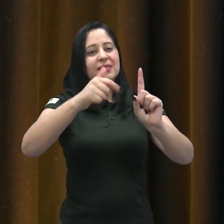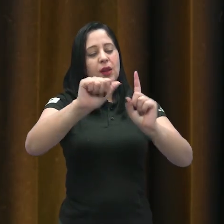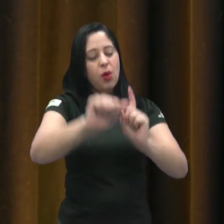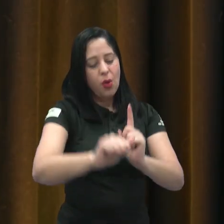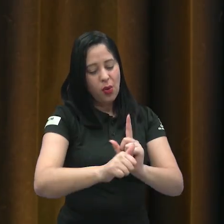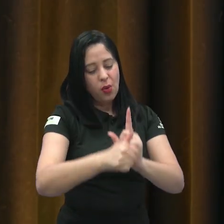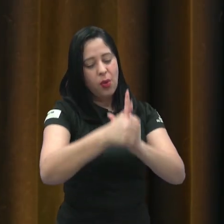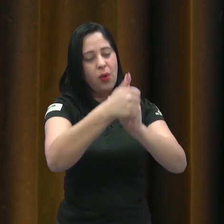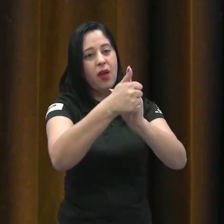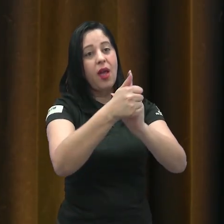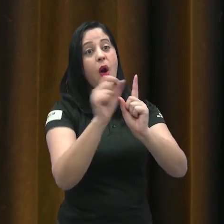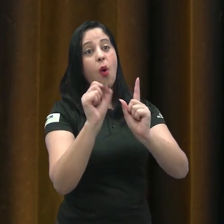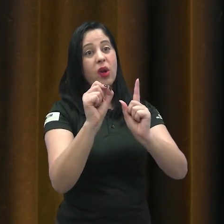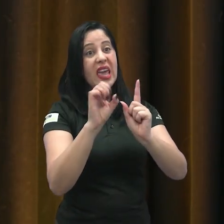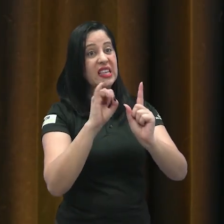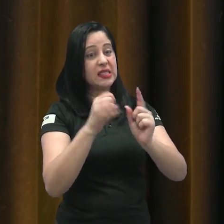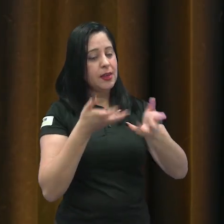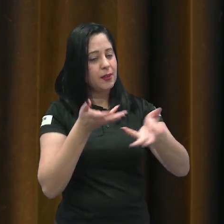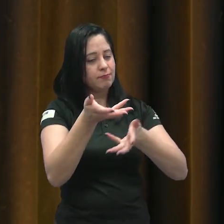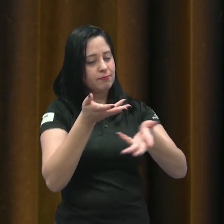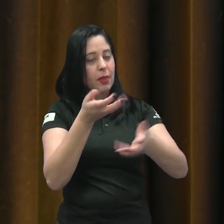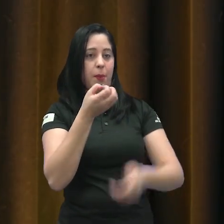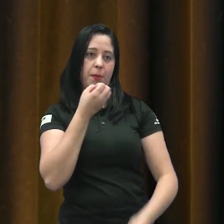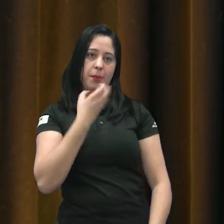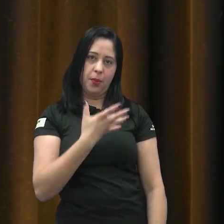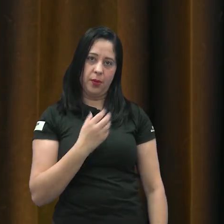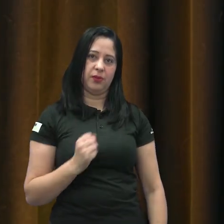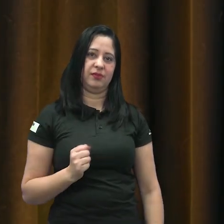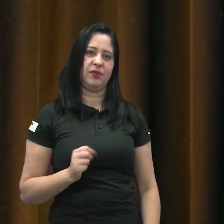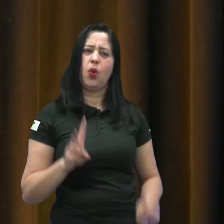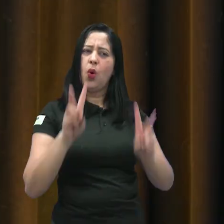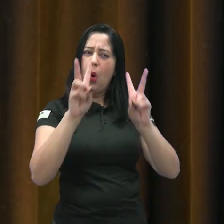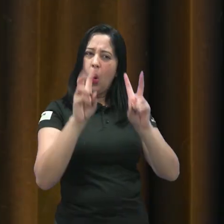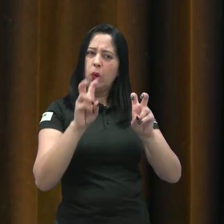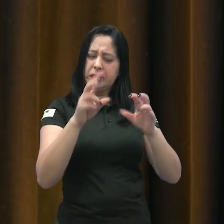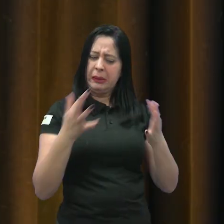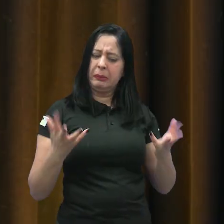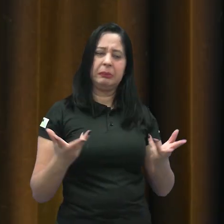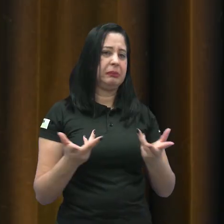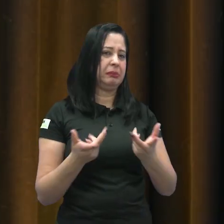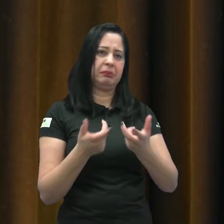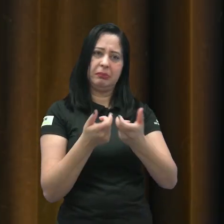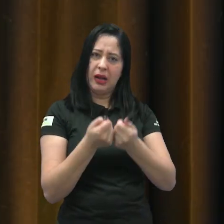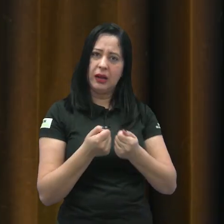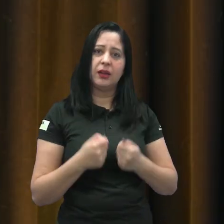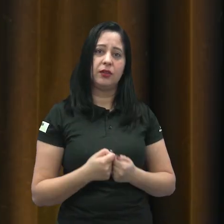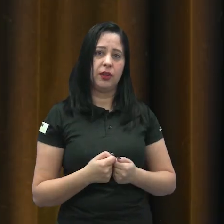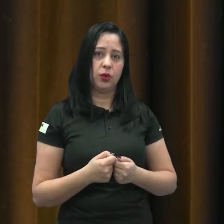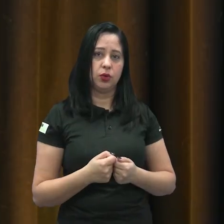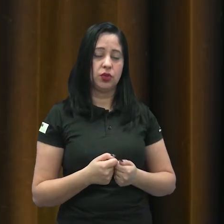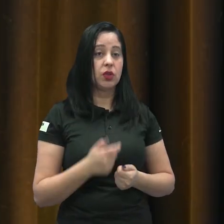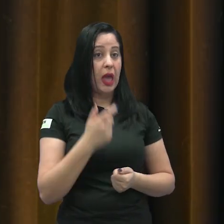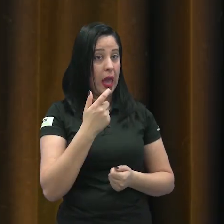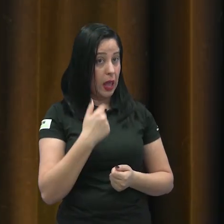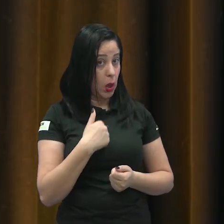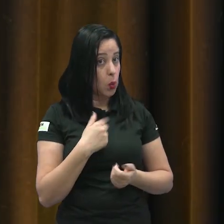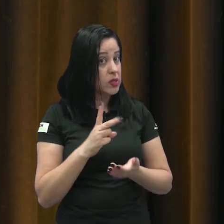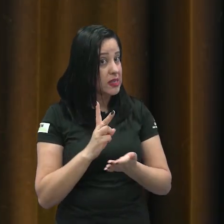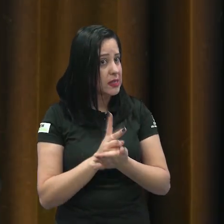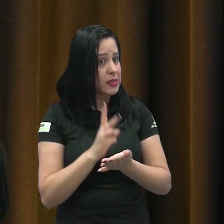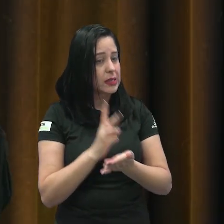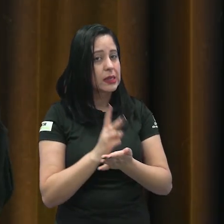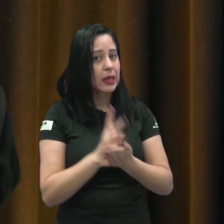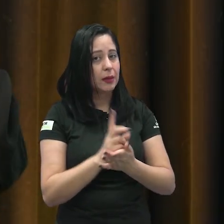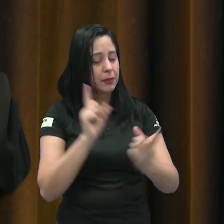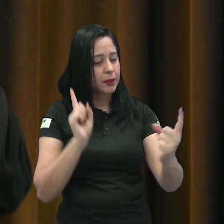ela tem. Então, eu acho esse assunto, assim, genial. Isso é uma coisa que no consultório eu dou muita atenção,